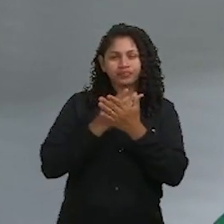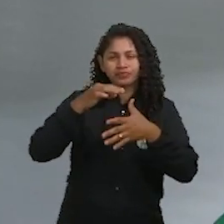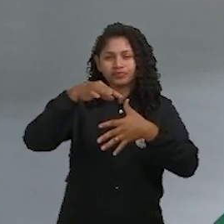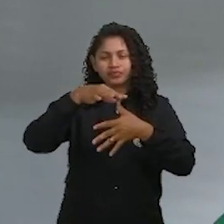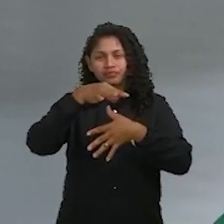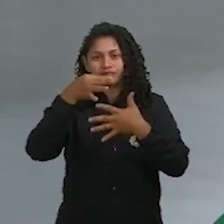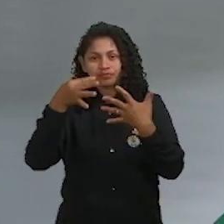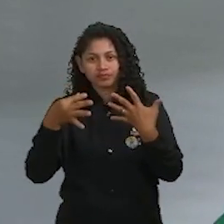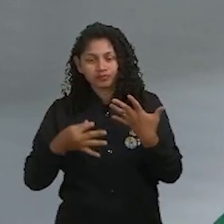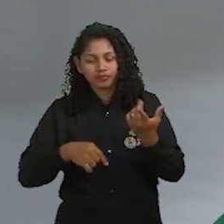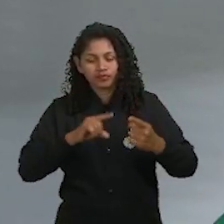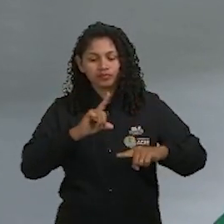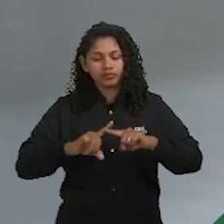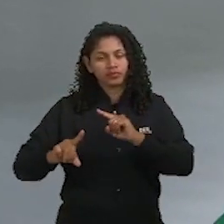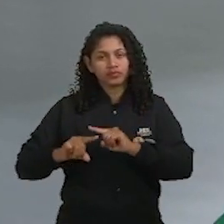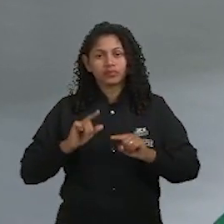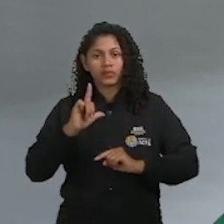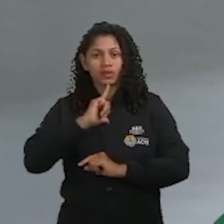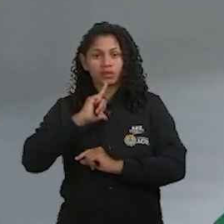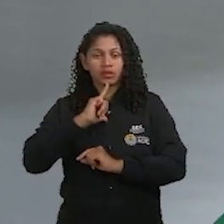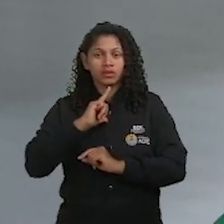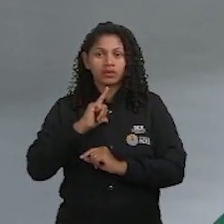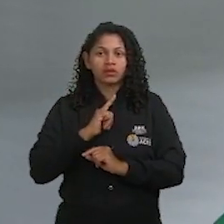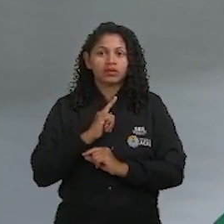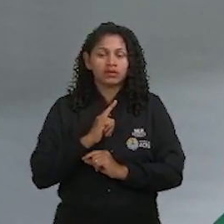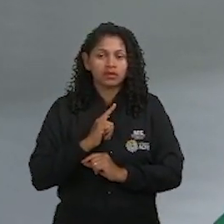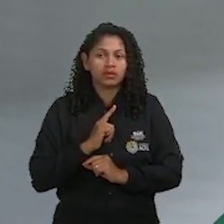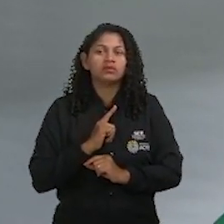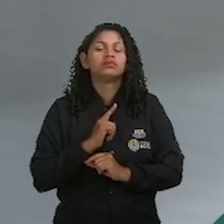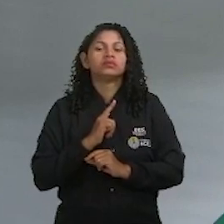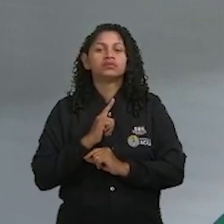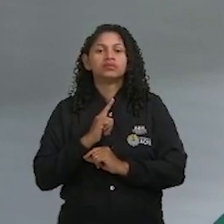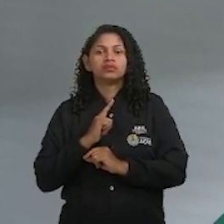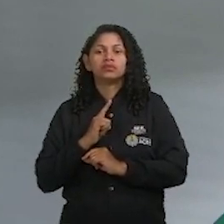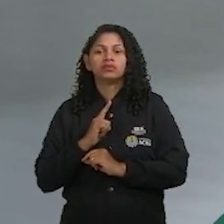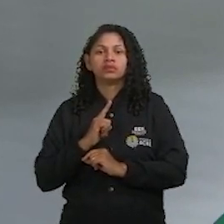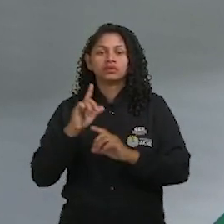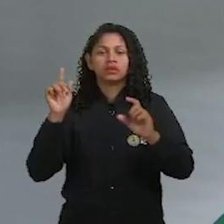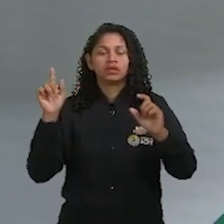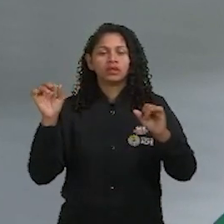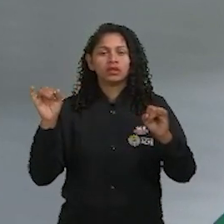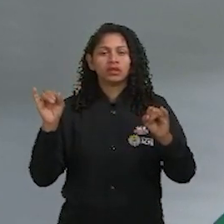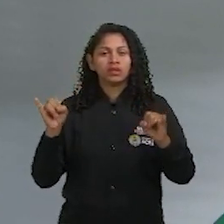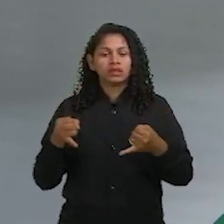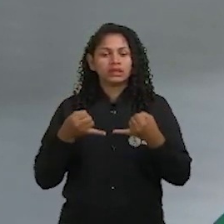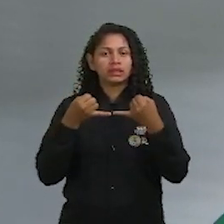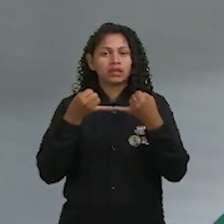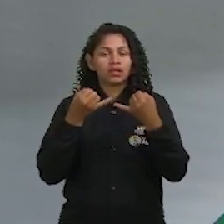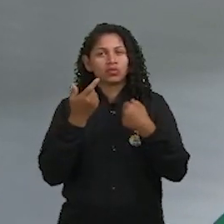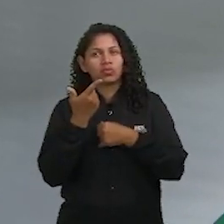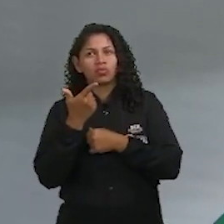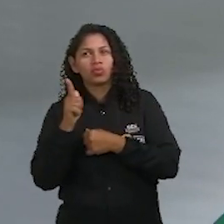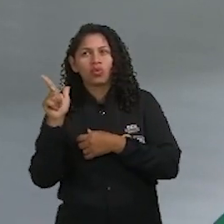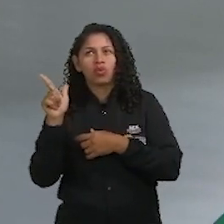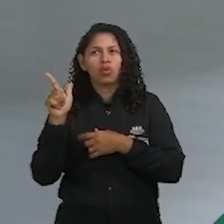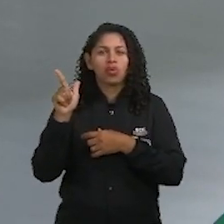elementos, eles vão possuir, quando ele estiver, na verdade, ligado com outro elemento